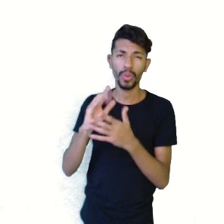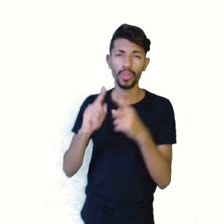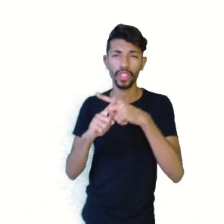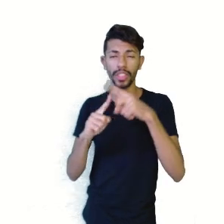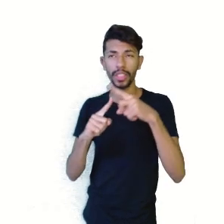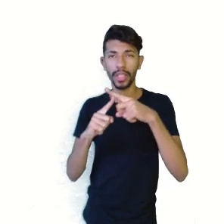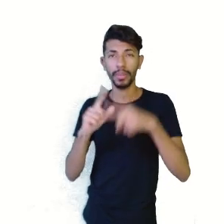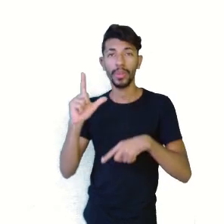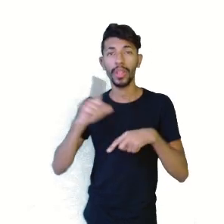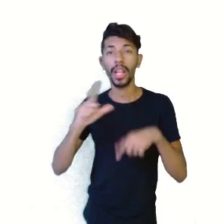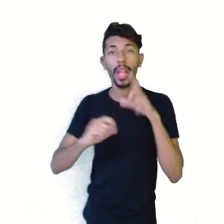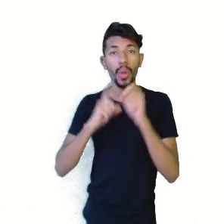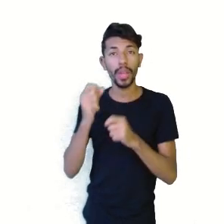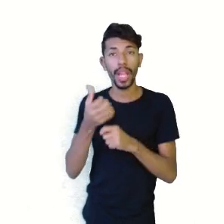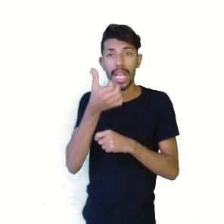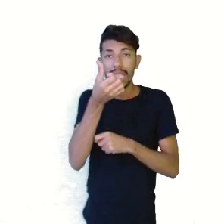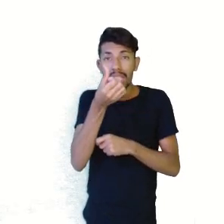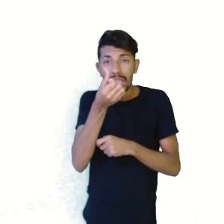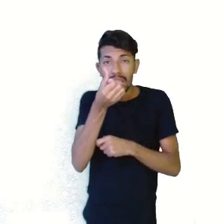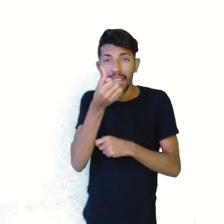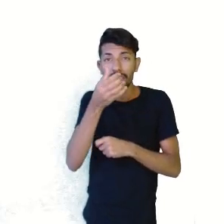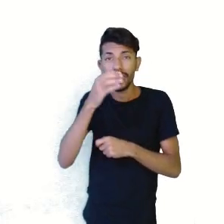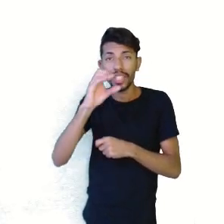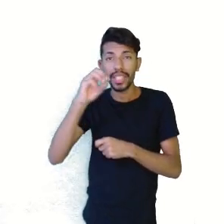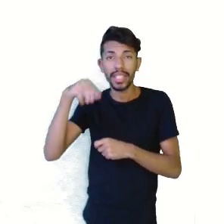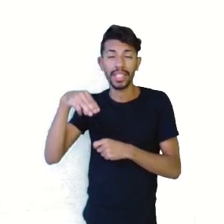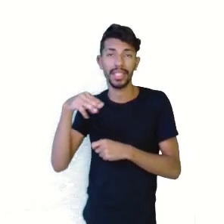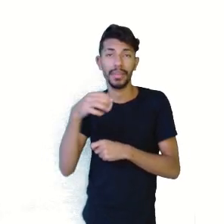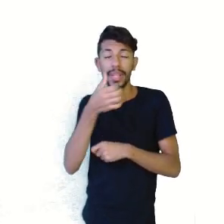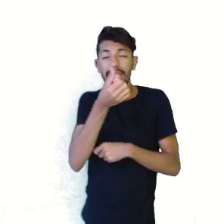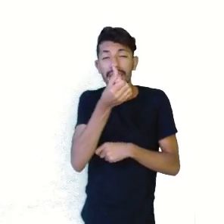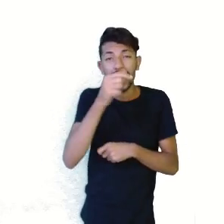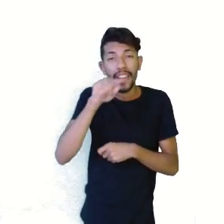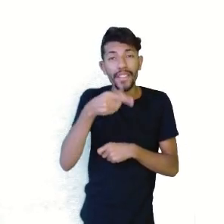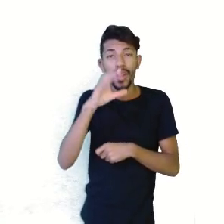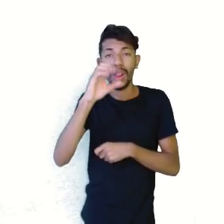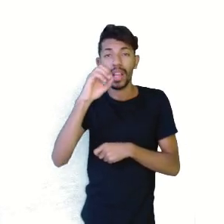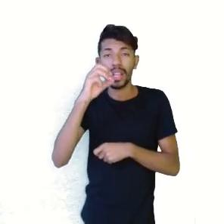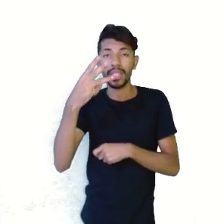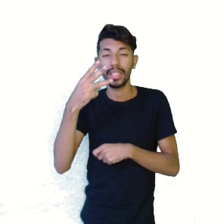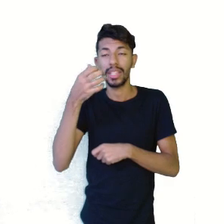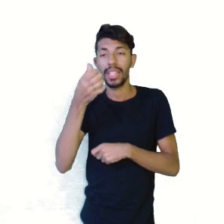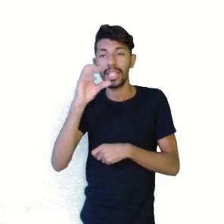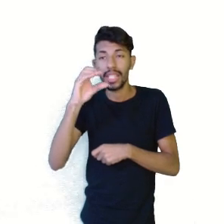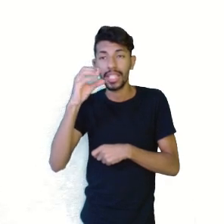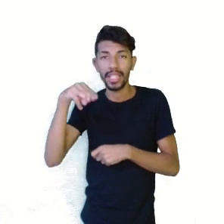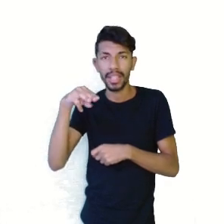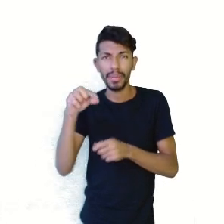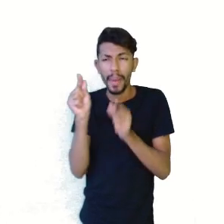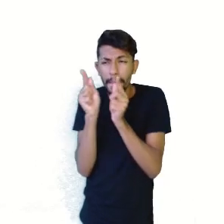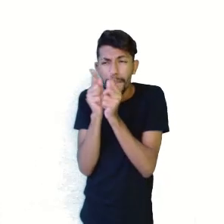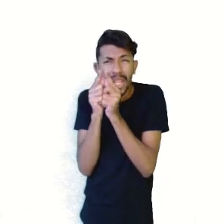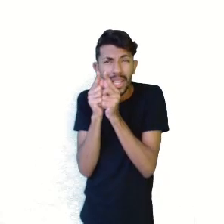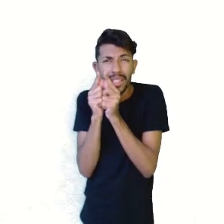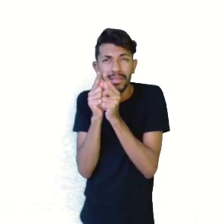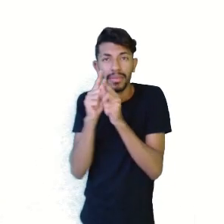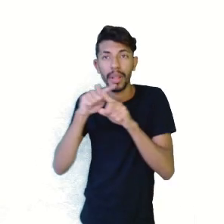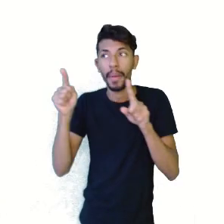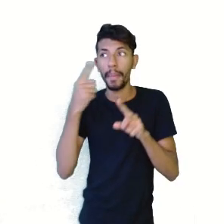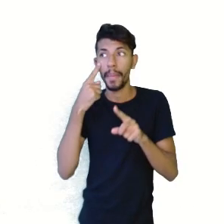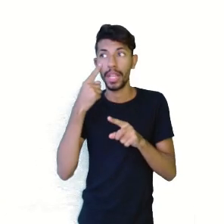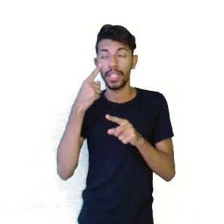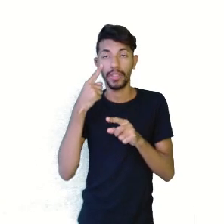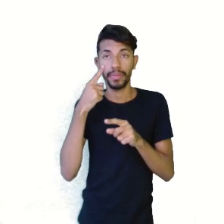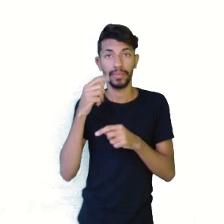6 centímetros, 6,3 centímetros, é bem pequenininho. Enquanto o avestruz, que é uma